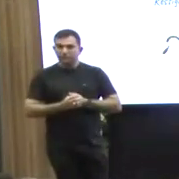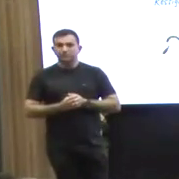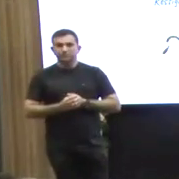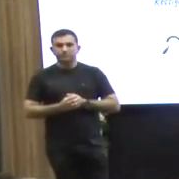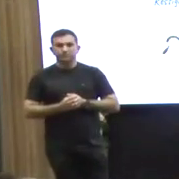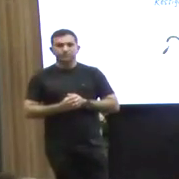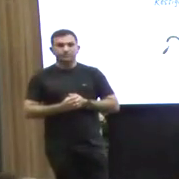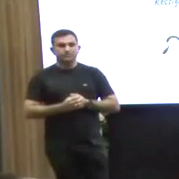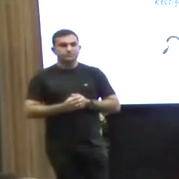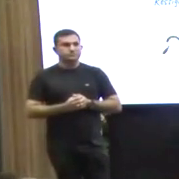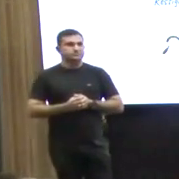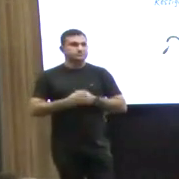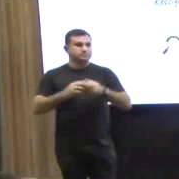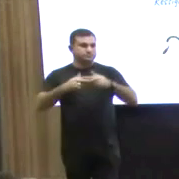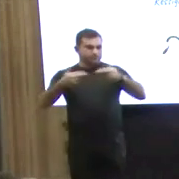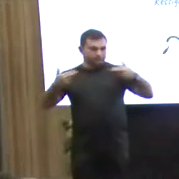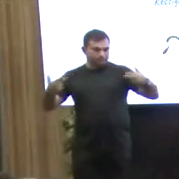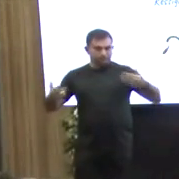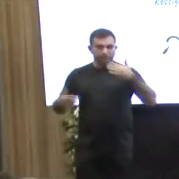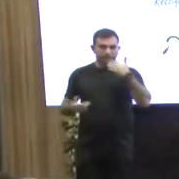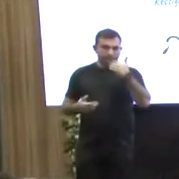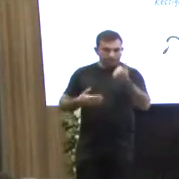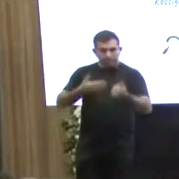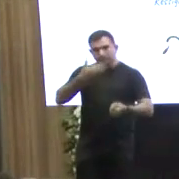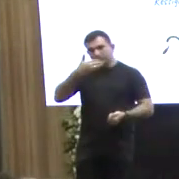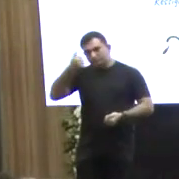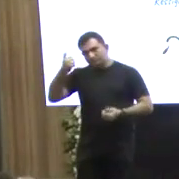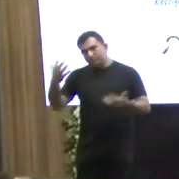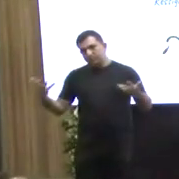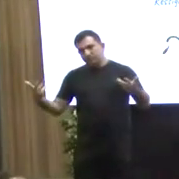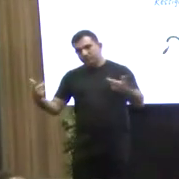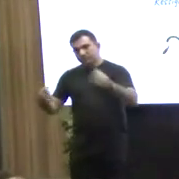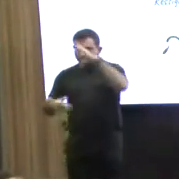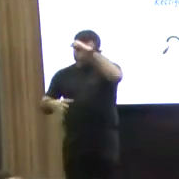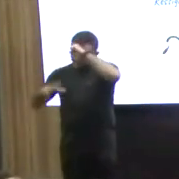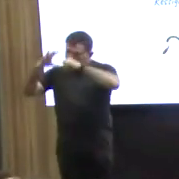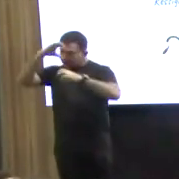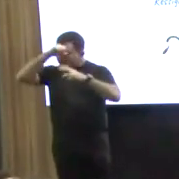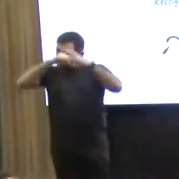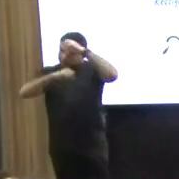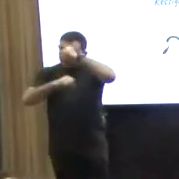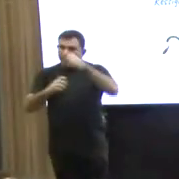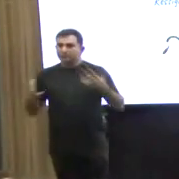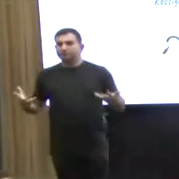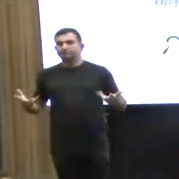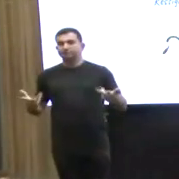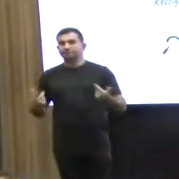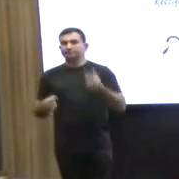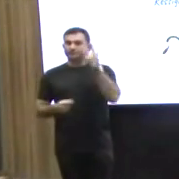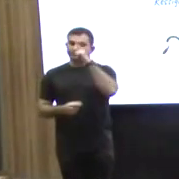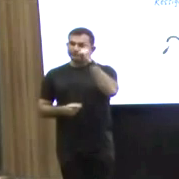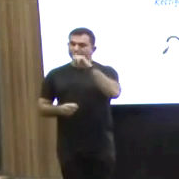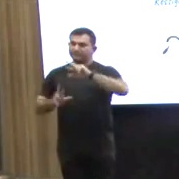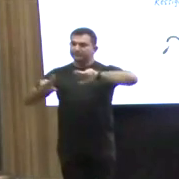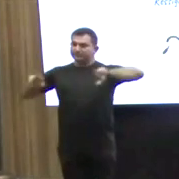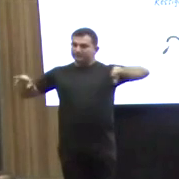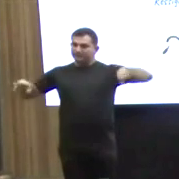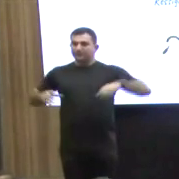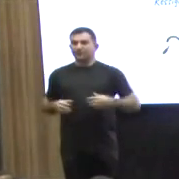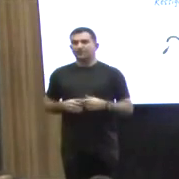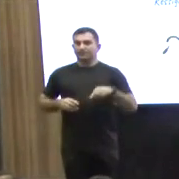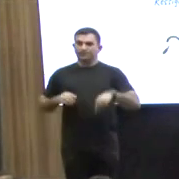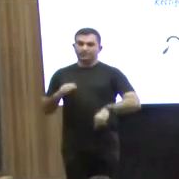dizer? Então, lutar contra o racismo, contra o sexismo, contra a homofobia, o capacitismo, etc., é lutar por uma escola melhor para todos.